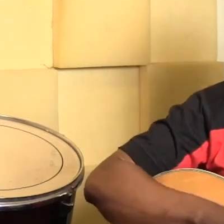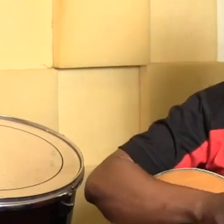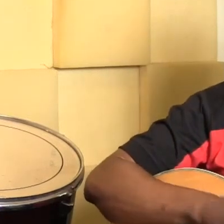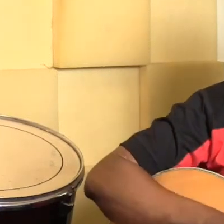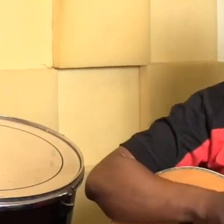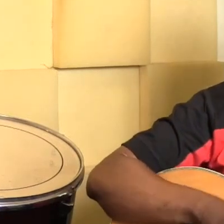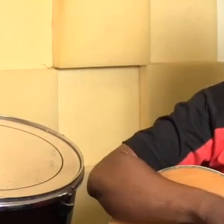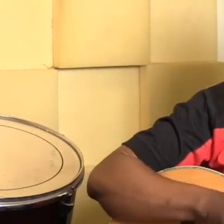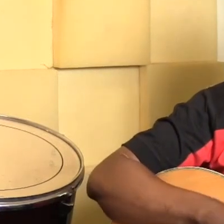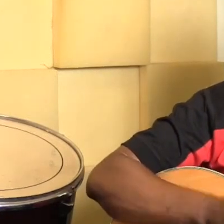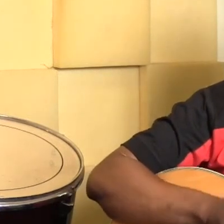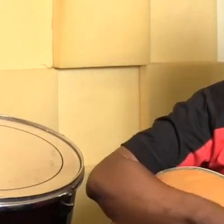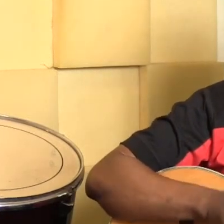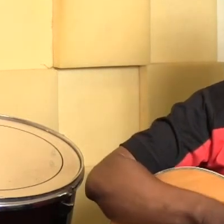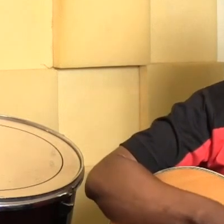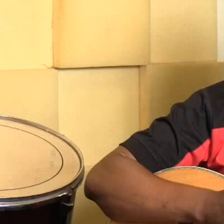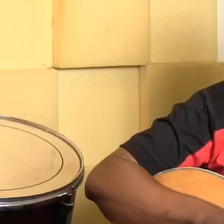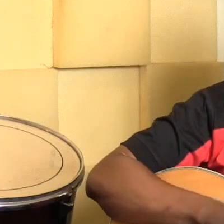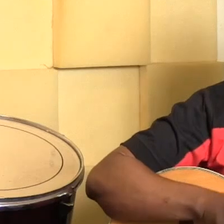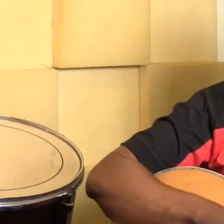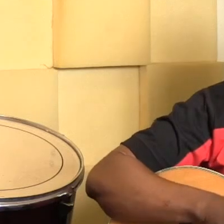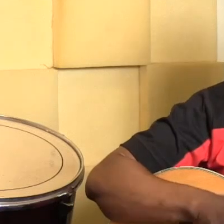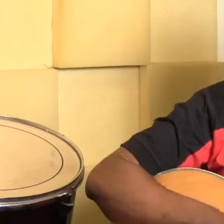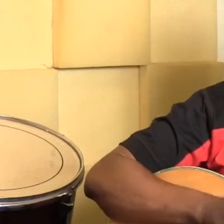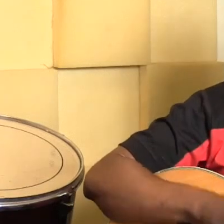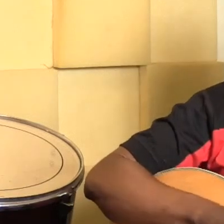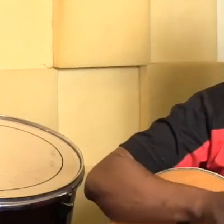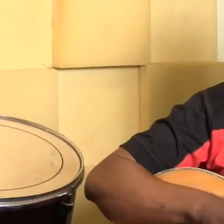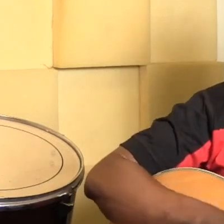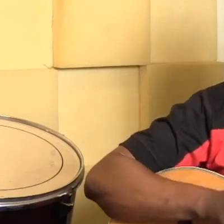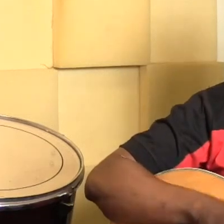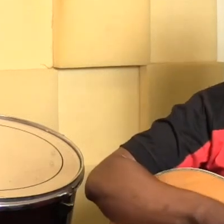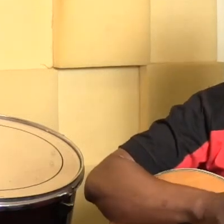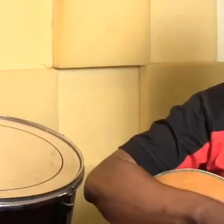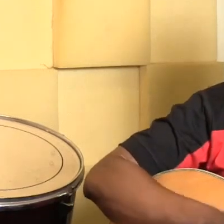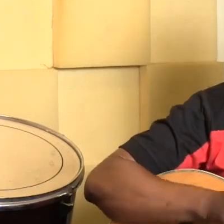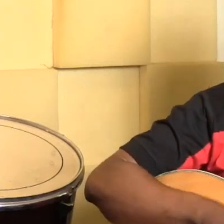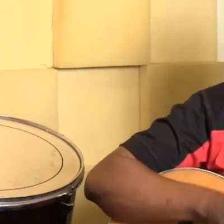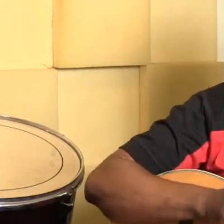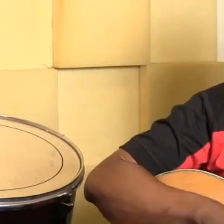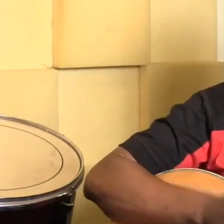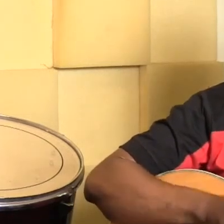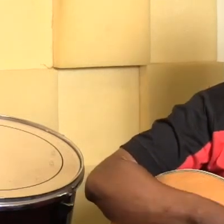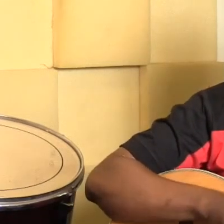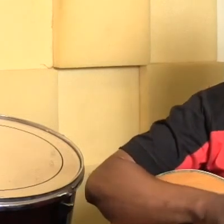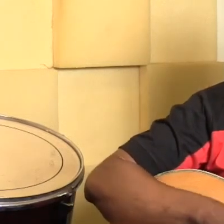Mas como se diz, quem ama com gosto não cansa.